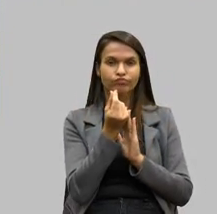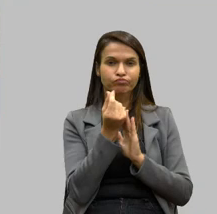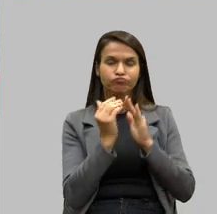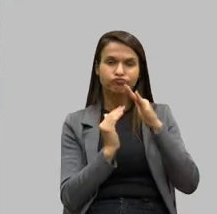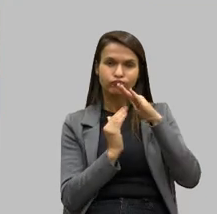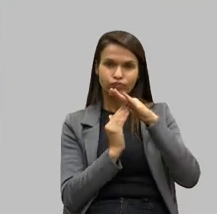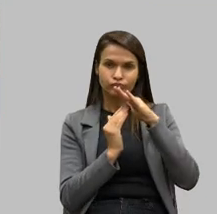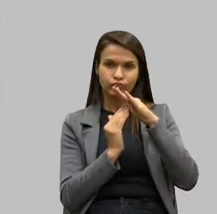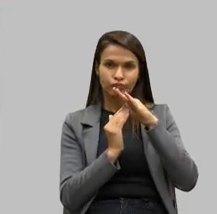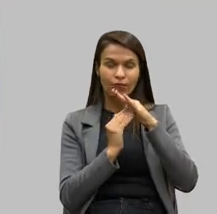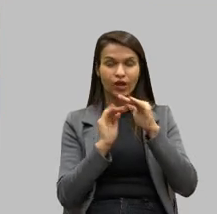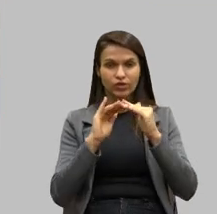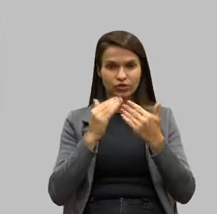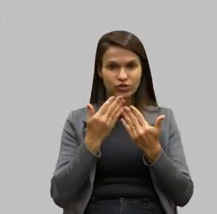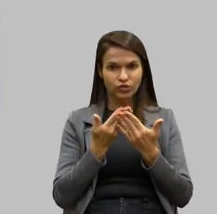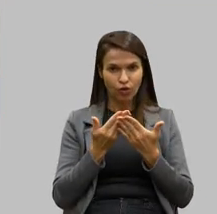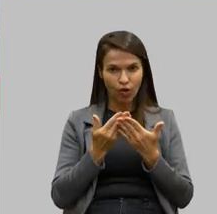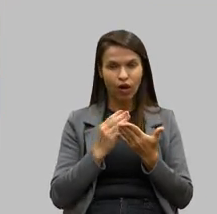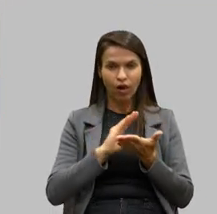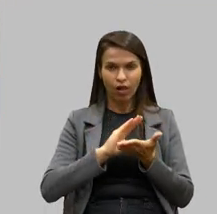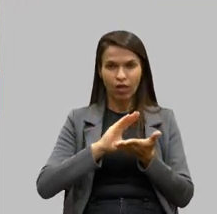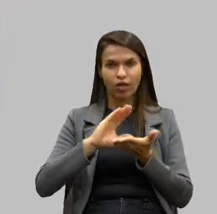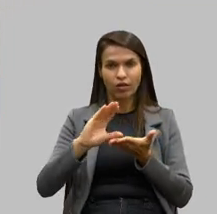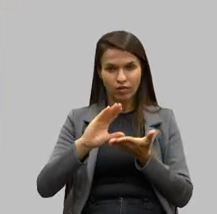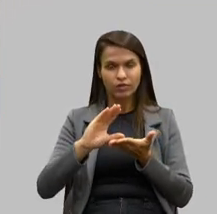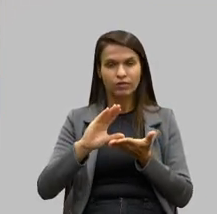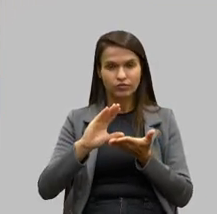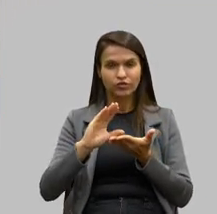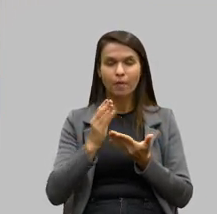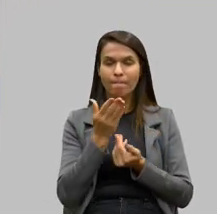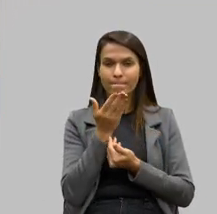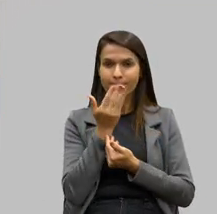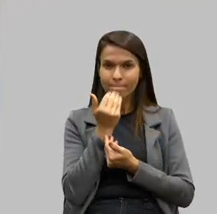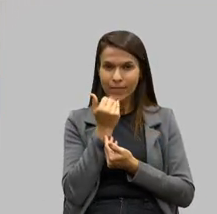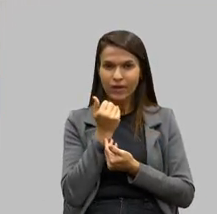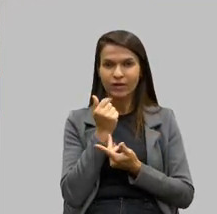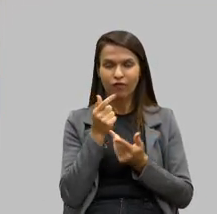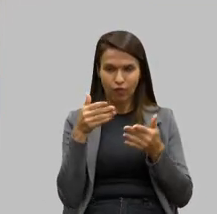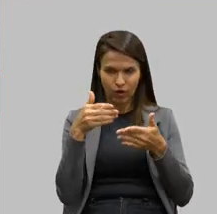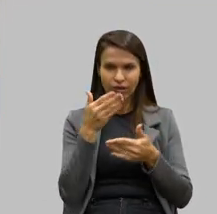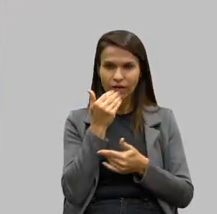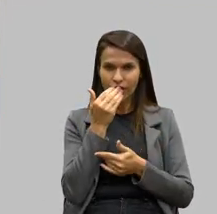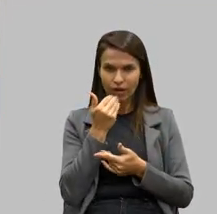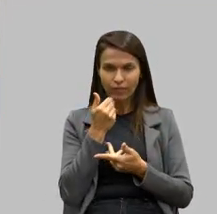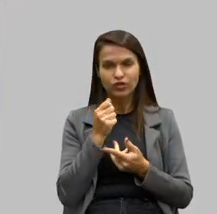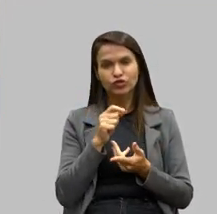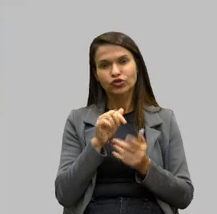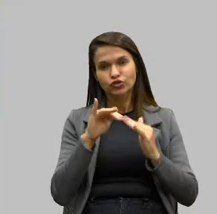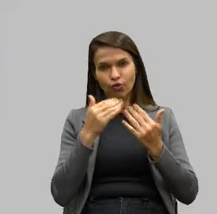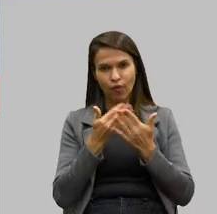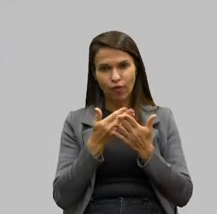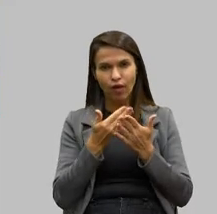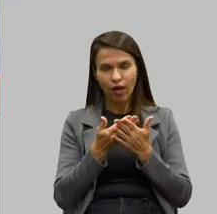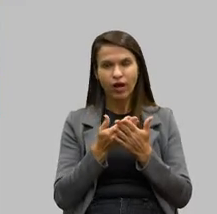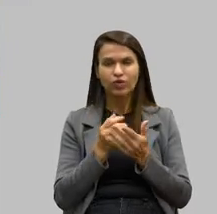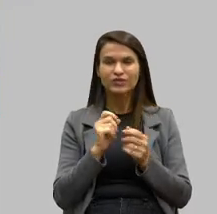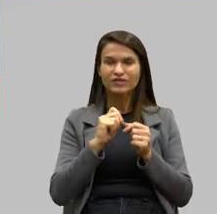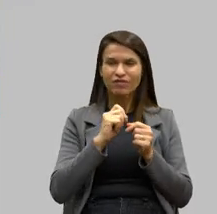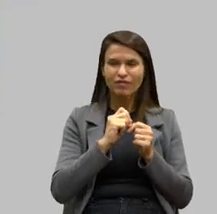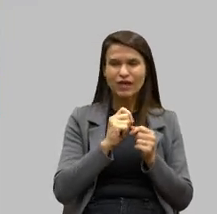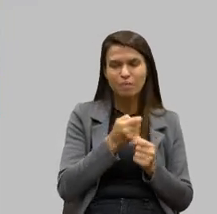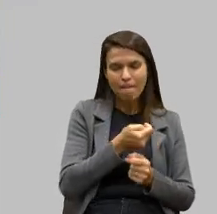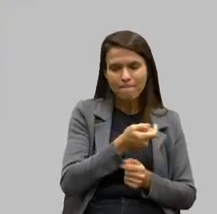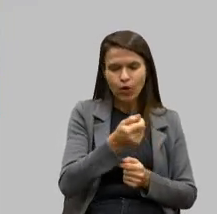que a escola recebe de merenda escolar, porque, quando você faz comida para pouca gente, é mais caro do que fazer para muita gente.